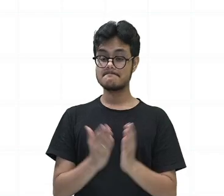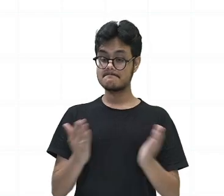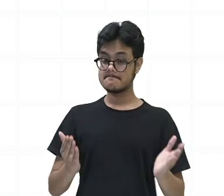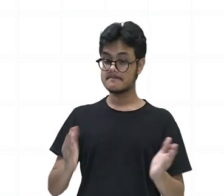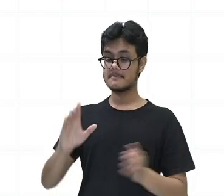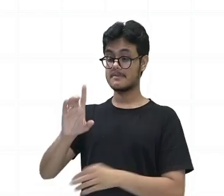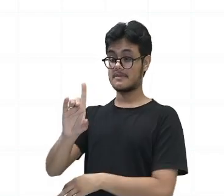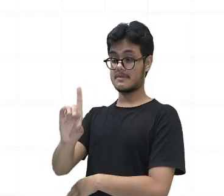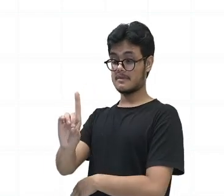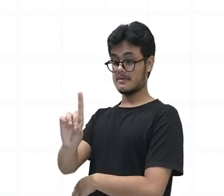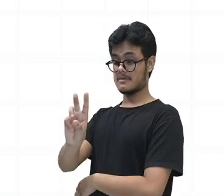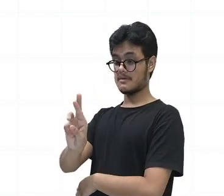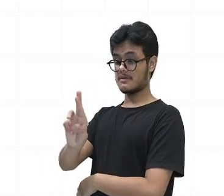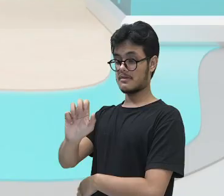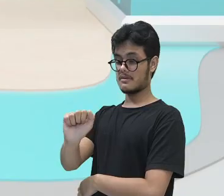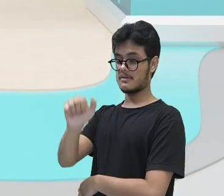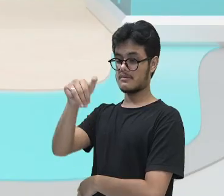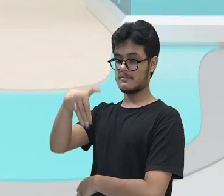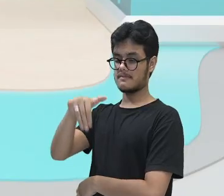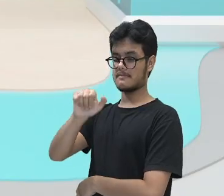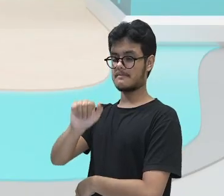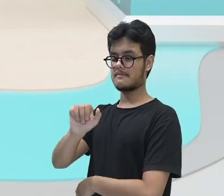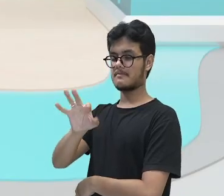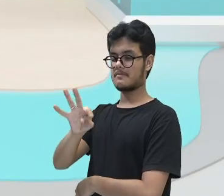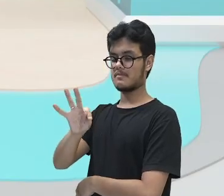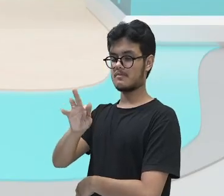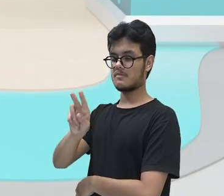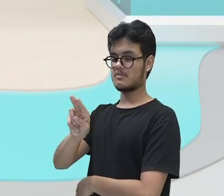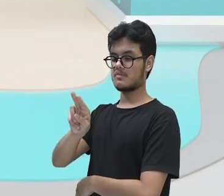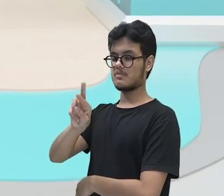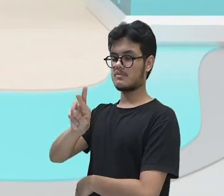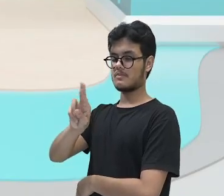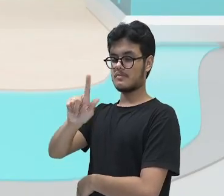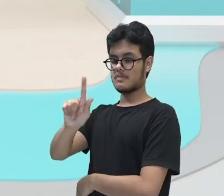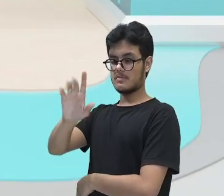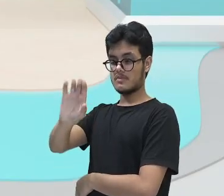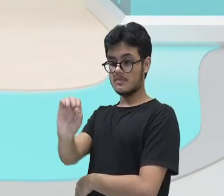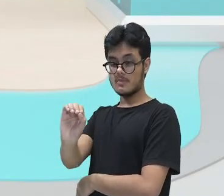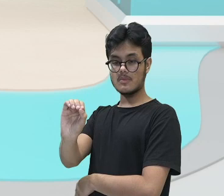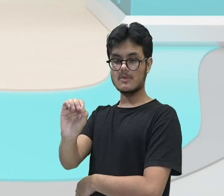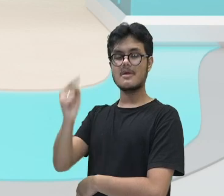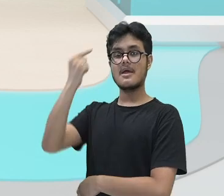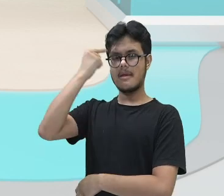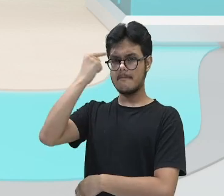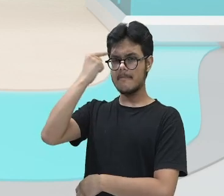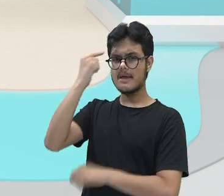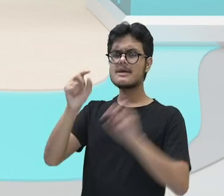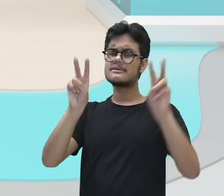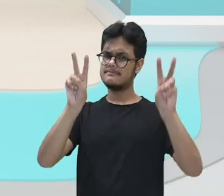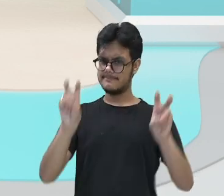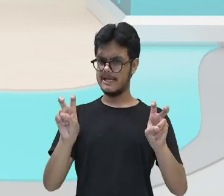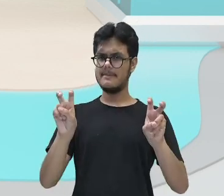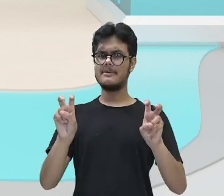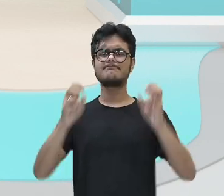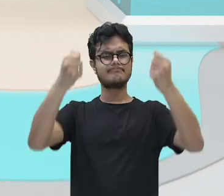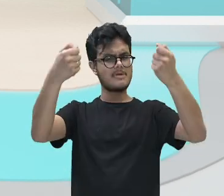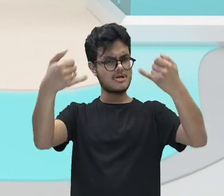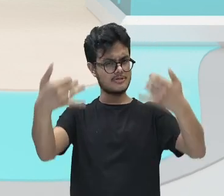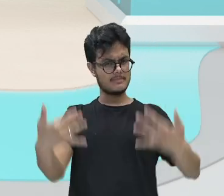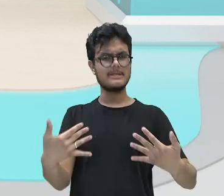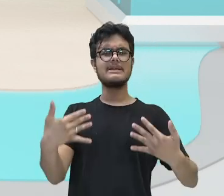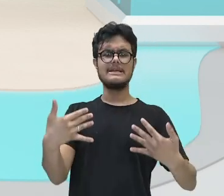dramaturgo, certo? Então, o dramaturgo ele pensa no enredo, ele vai contar uma